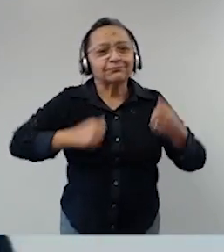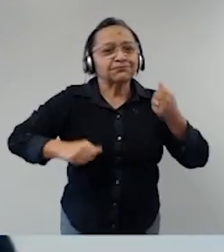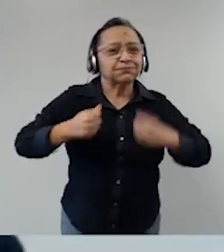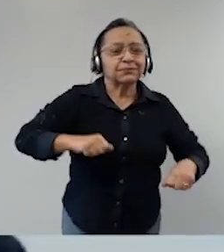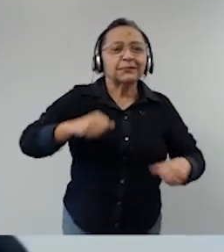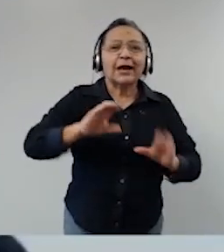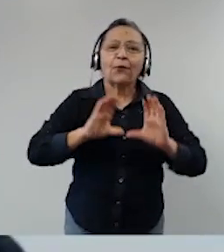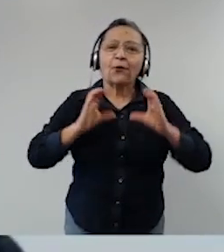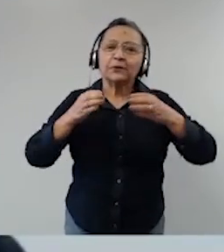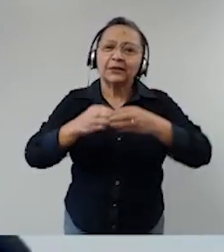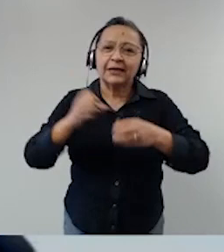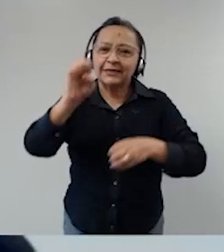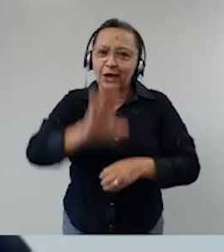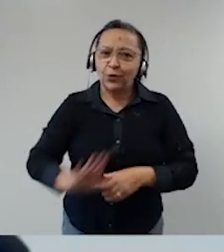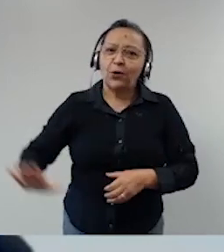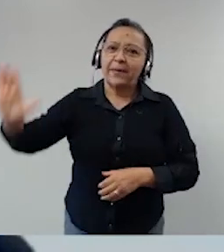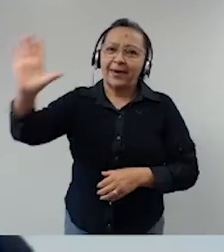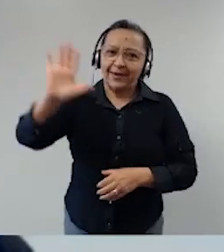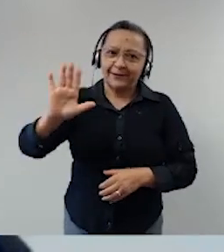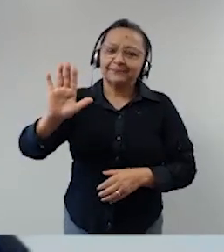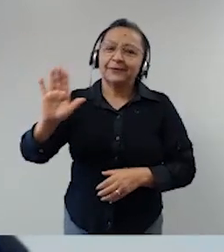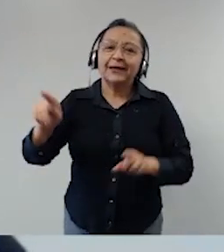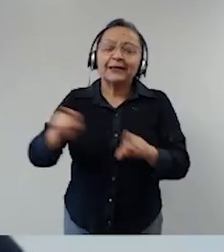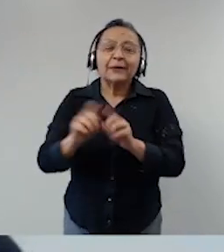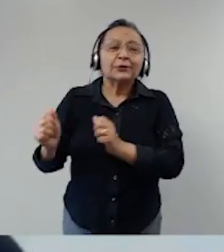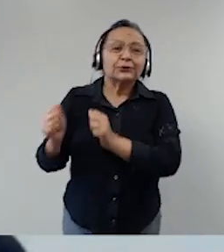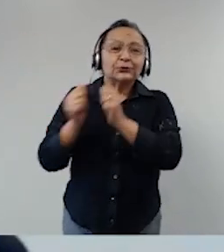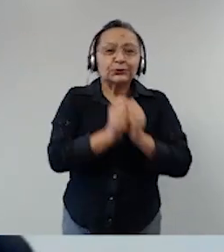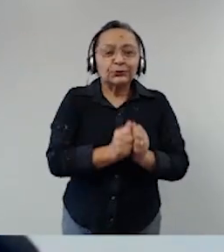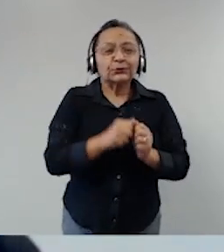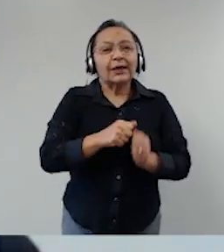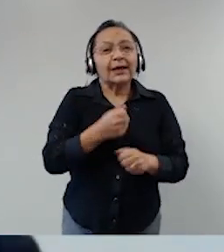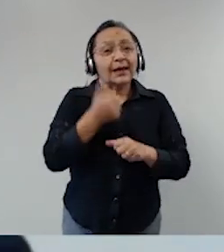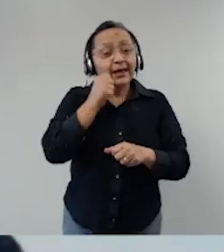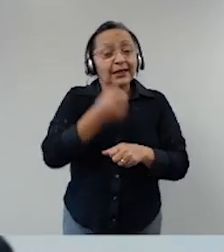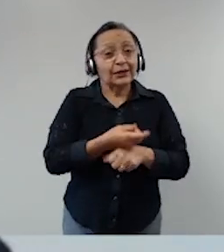E, juntamente conosco, a doutora Sandra Gebara,